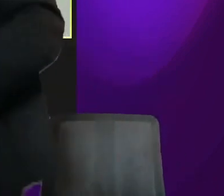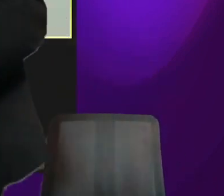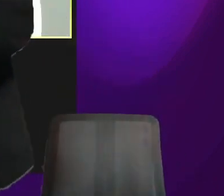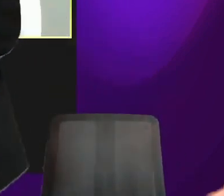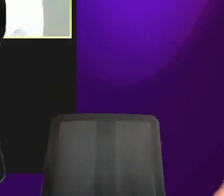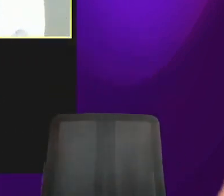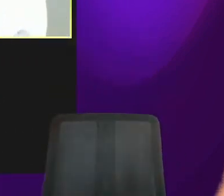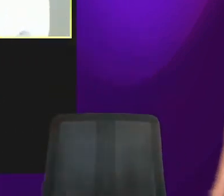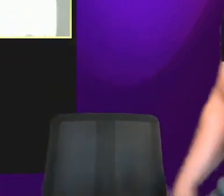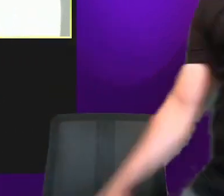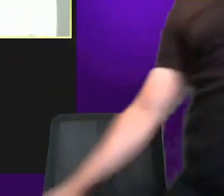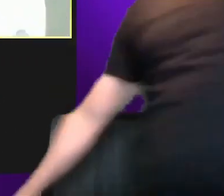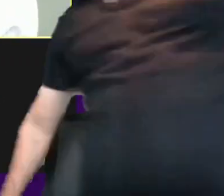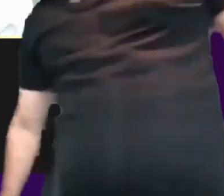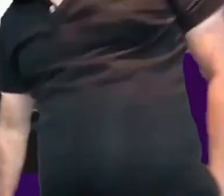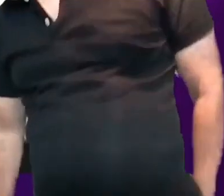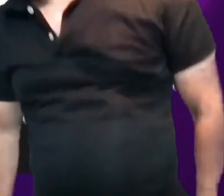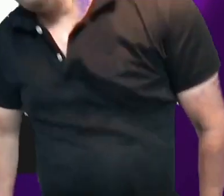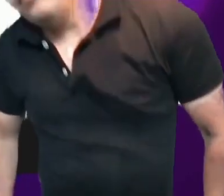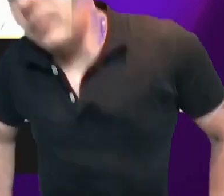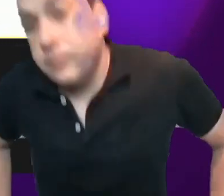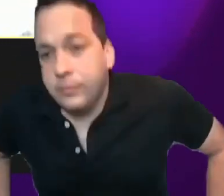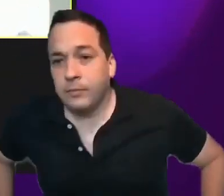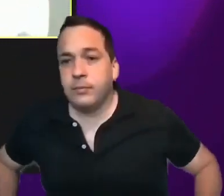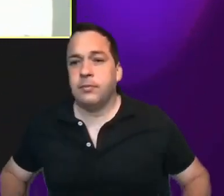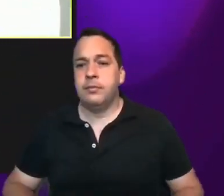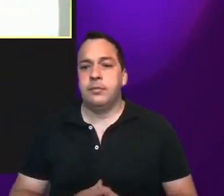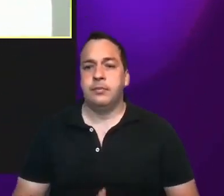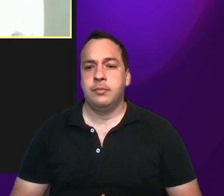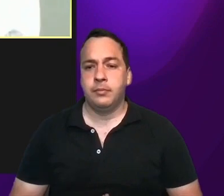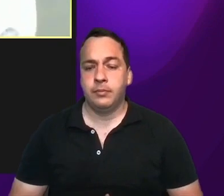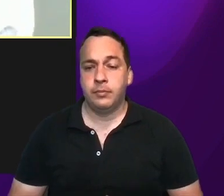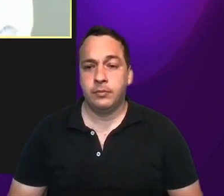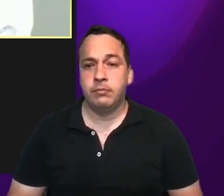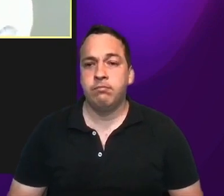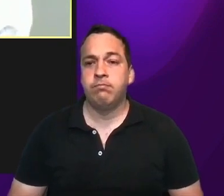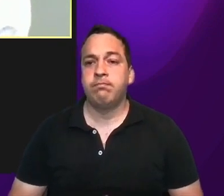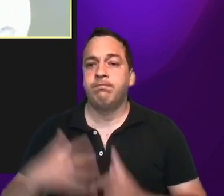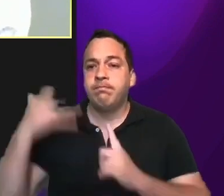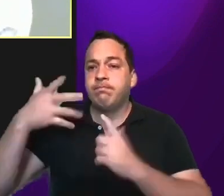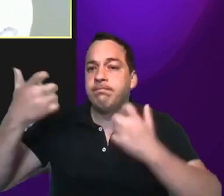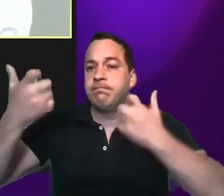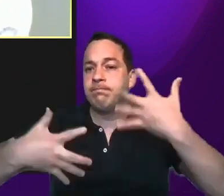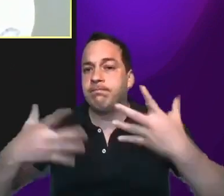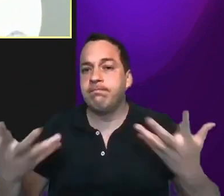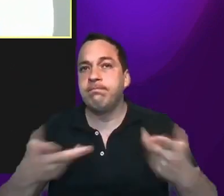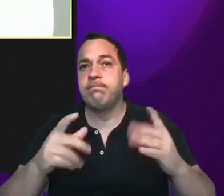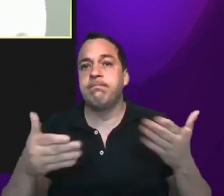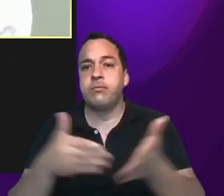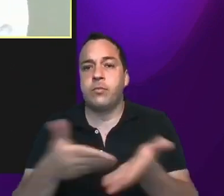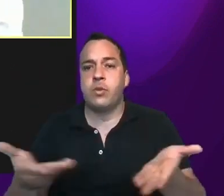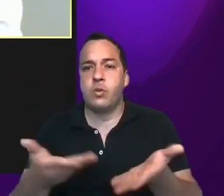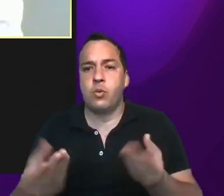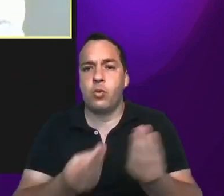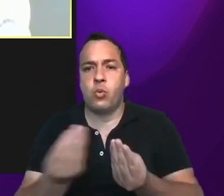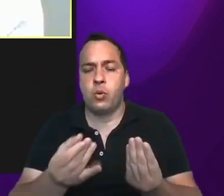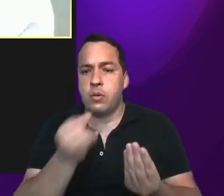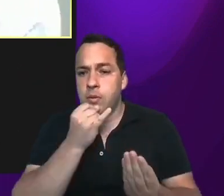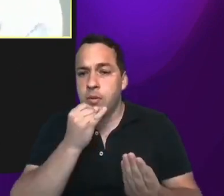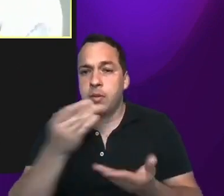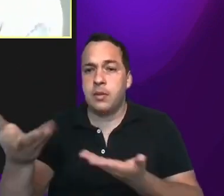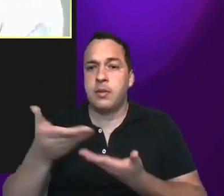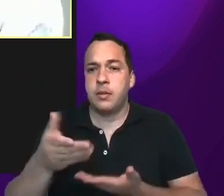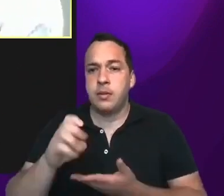palestra, bastante esclarecedora, que faz um link entre tudo que foi apresentado até agora, e convidar a doutora